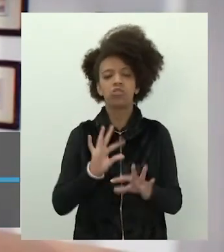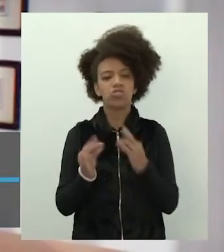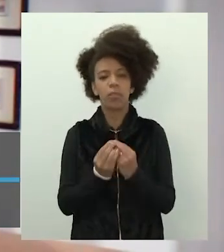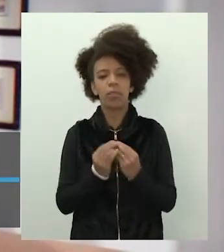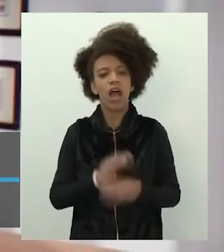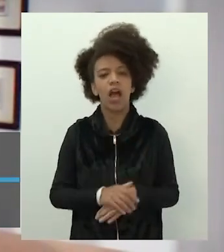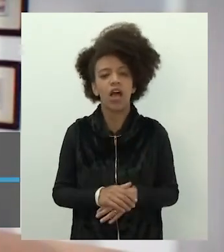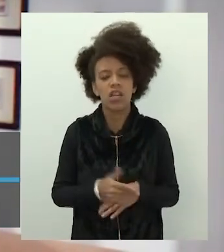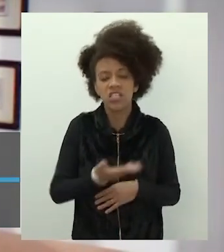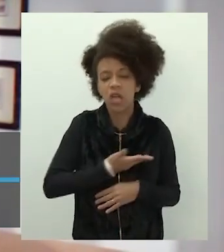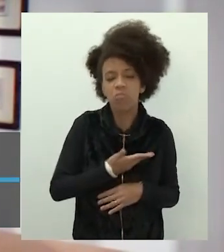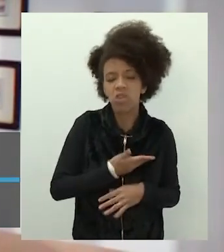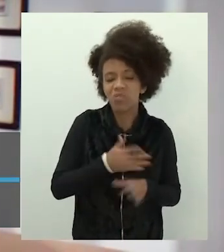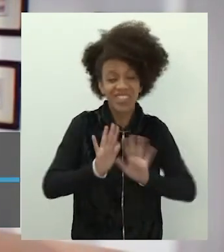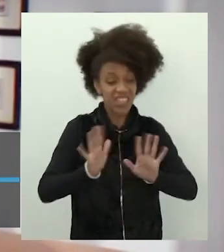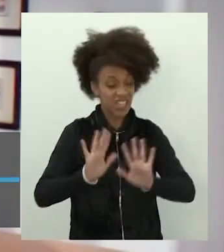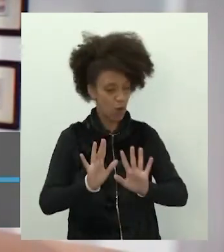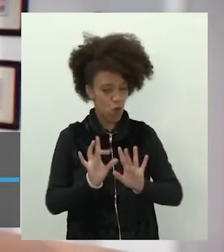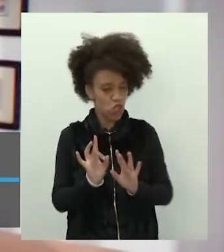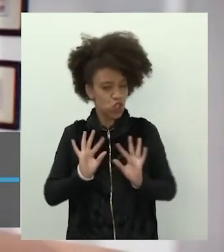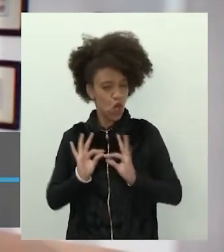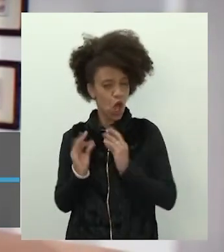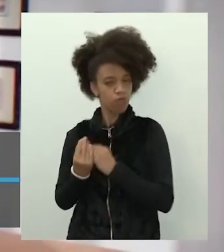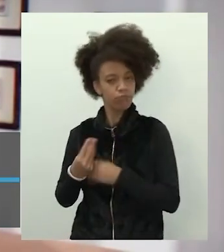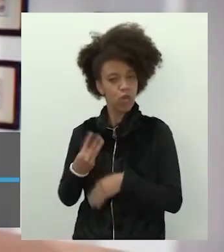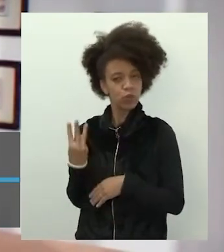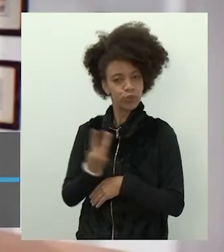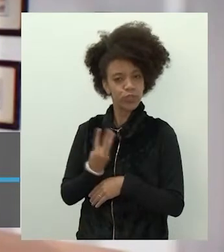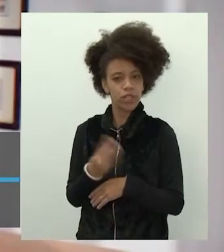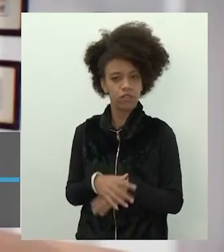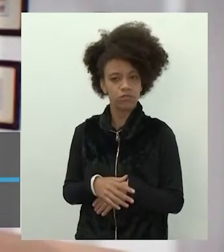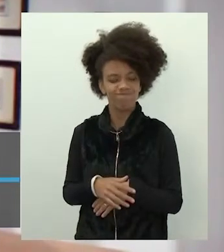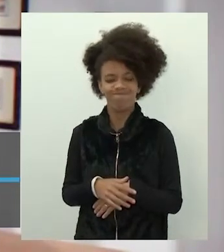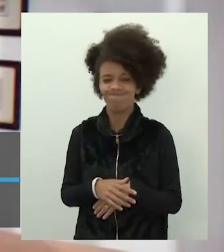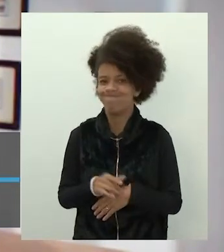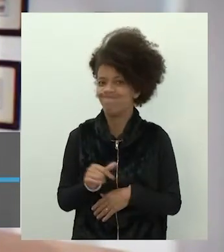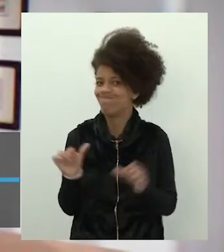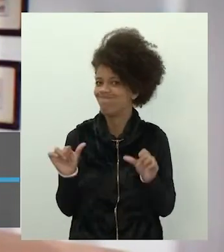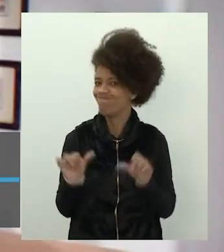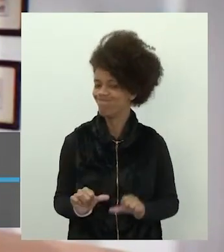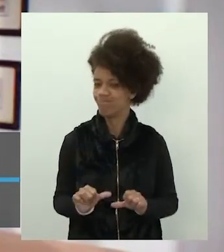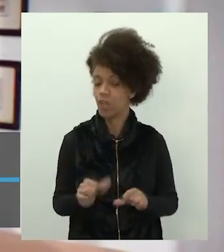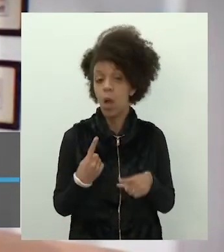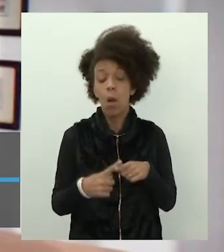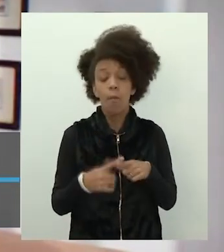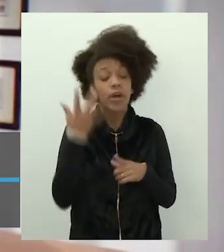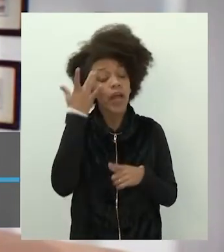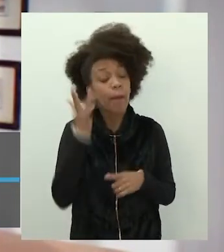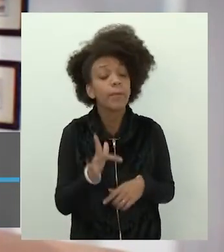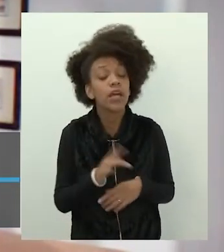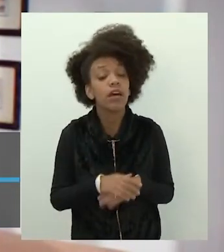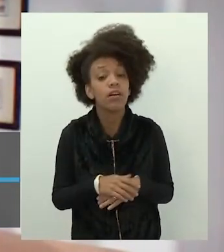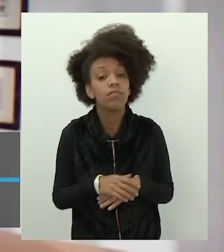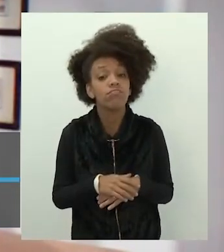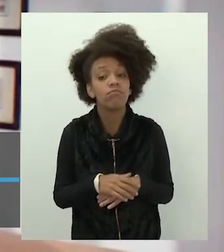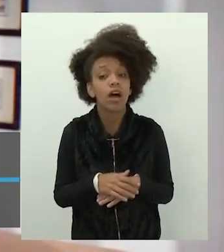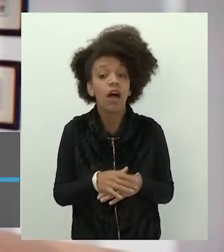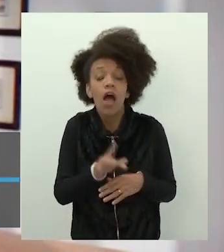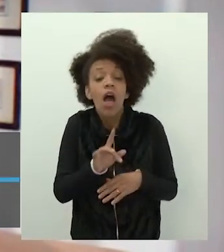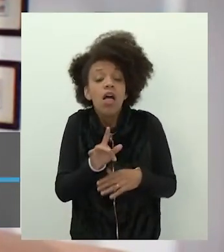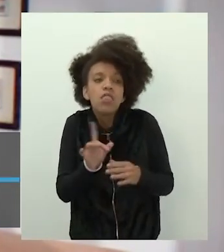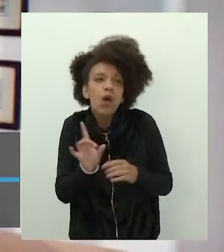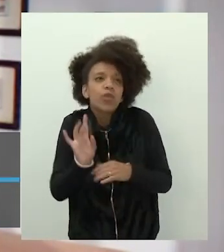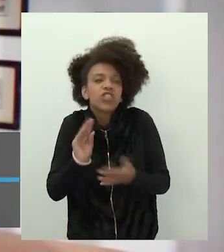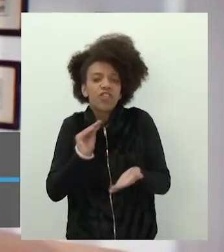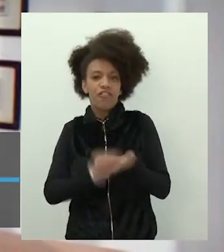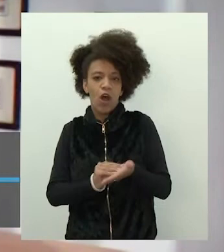outros amigos nas nossas atividades. Isso não é bom, porque amanhã, não que você